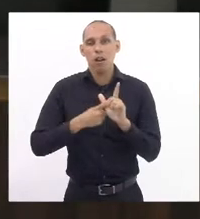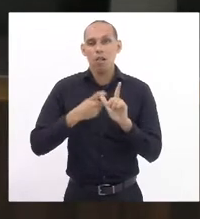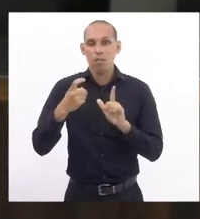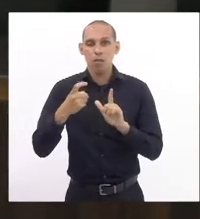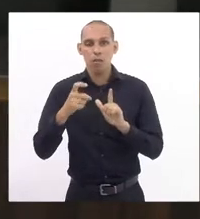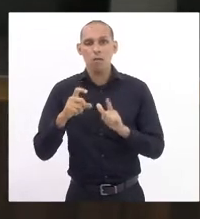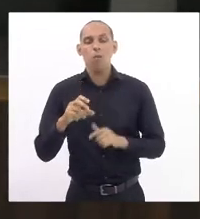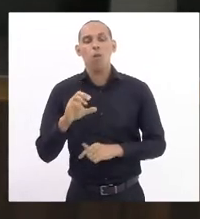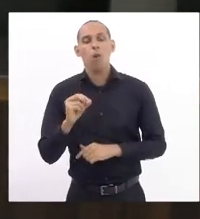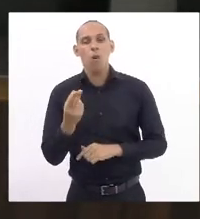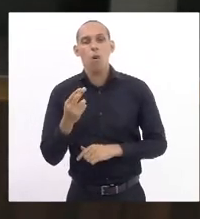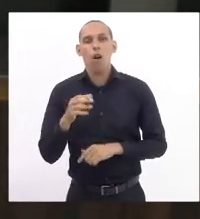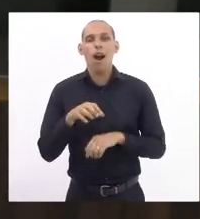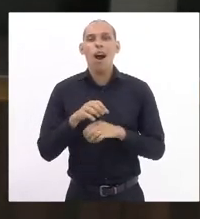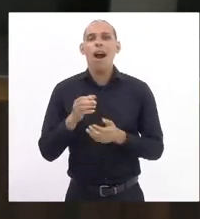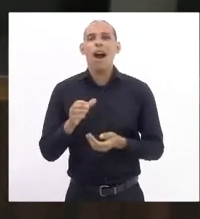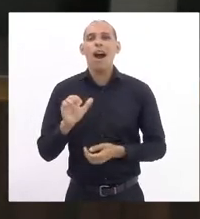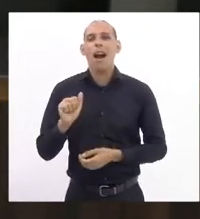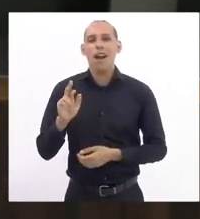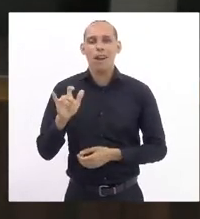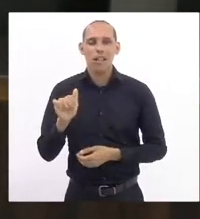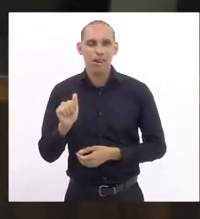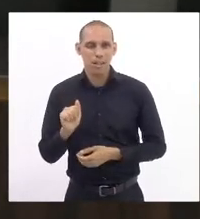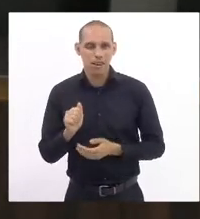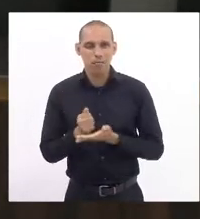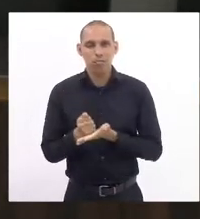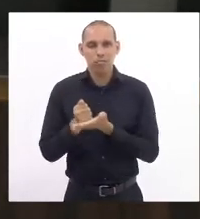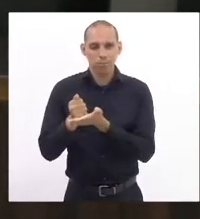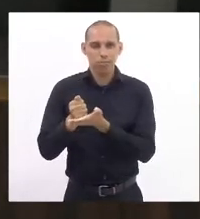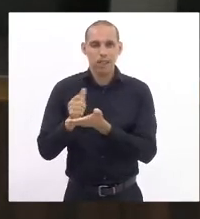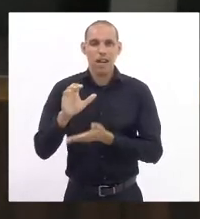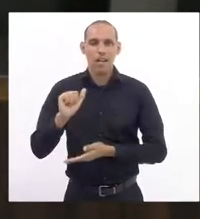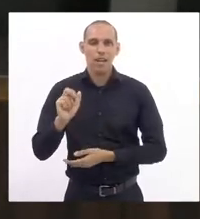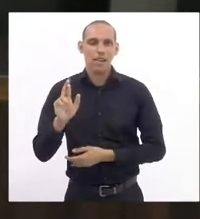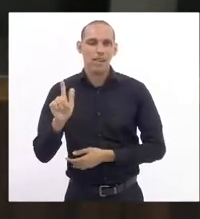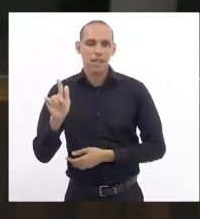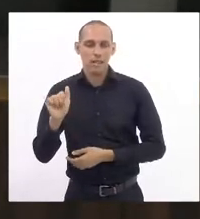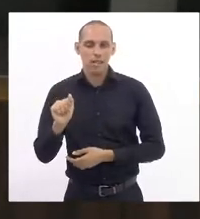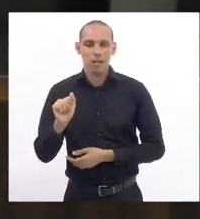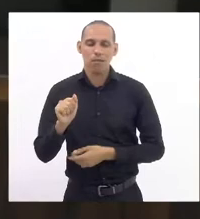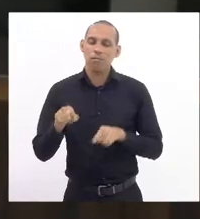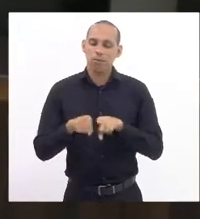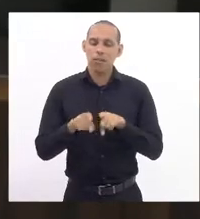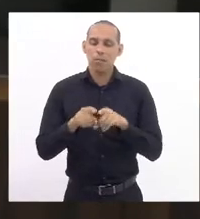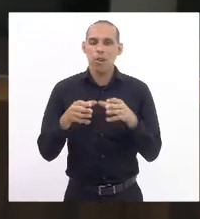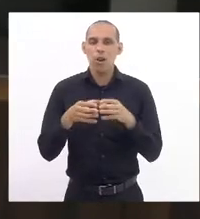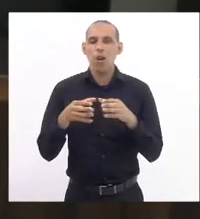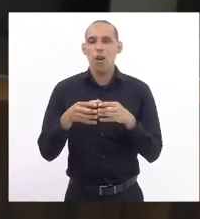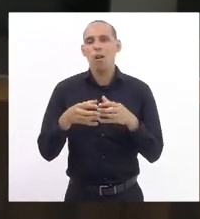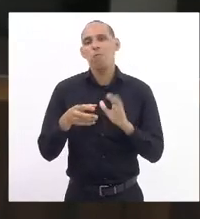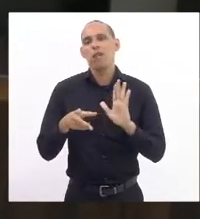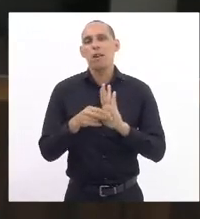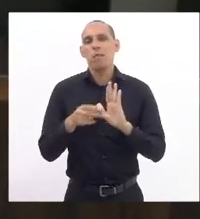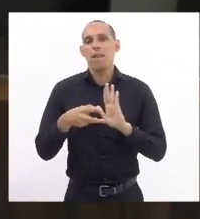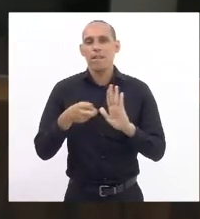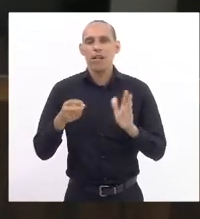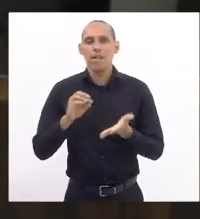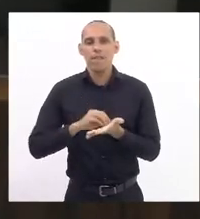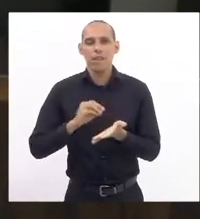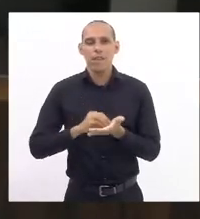pendendo também de parecer da Comissão de Emendas Condicionais e Vetos. Para emitir parecer, deputado Marcelo